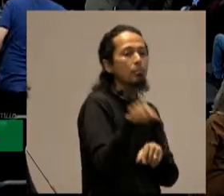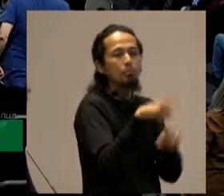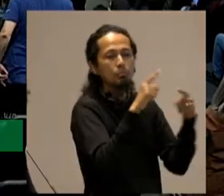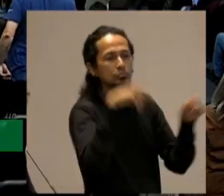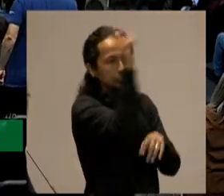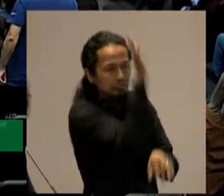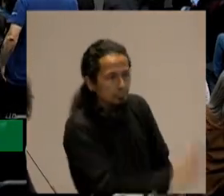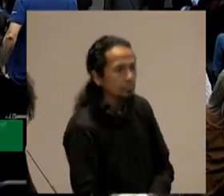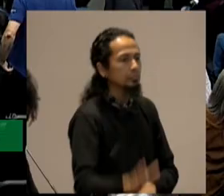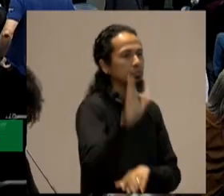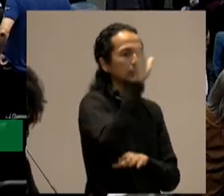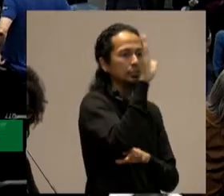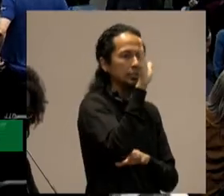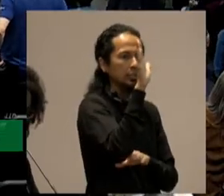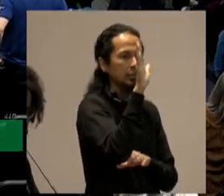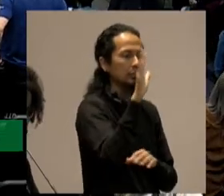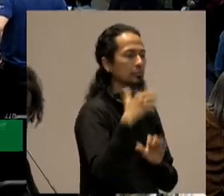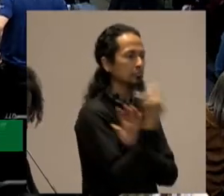Libras.